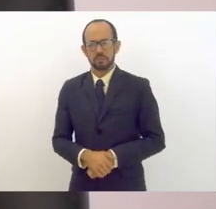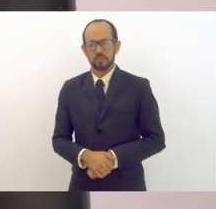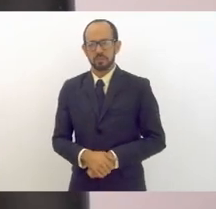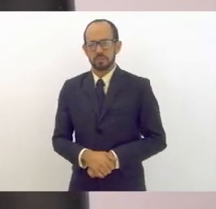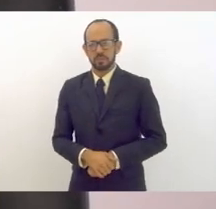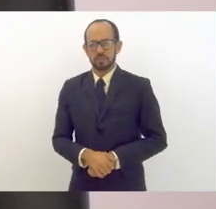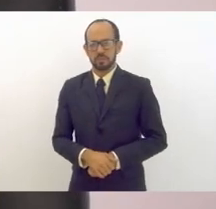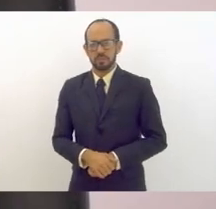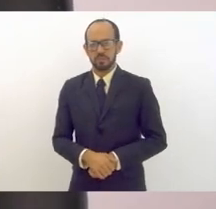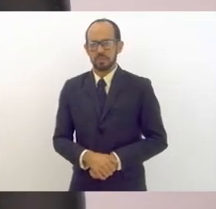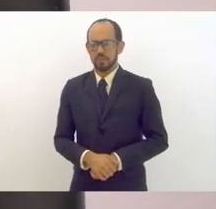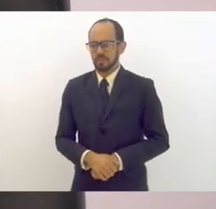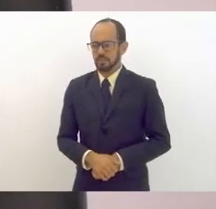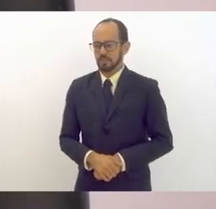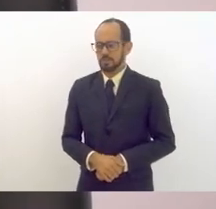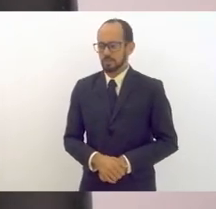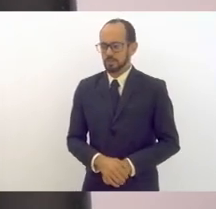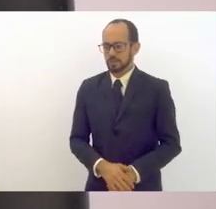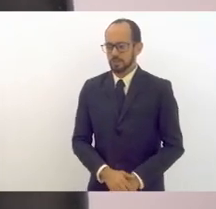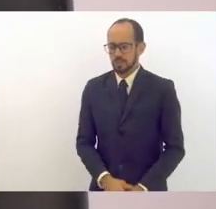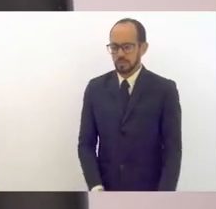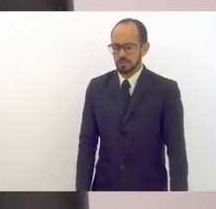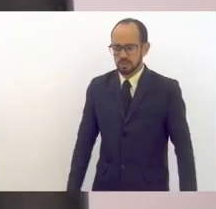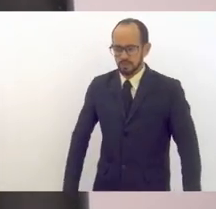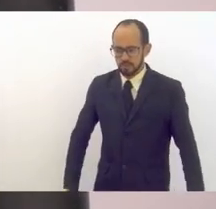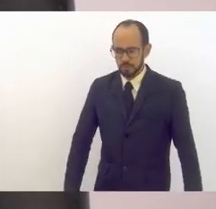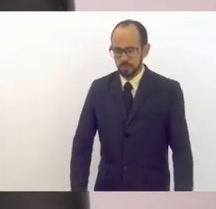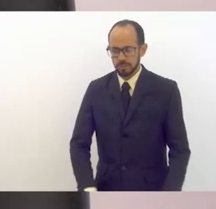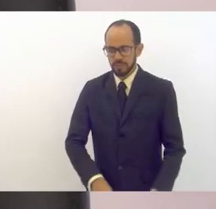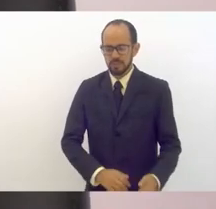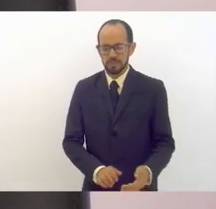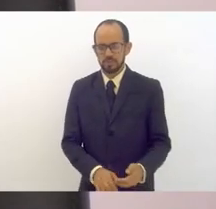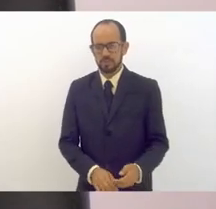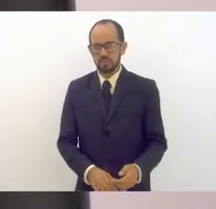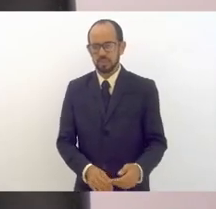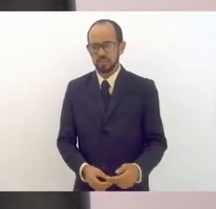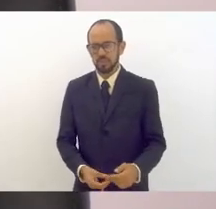mais mapeado, para a gente possa